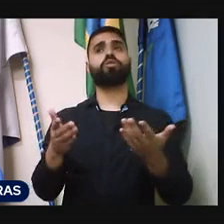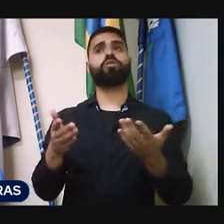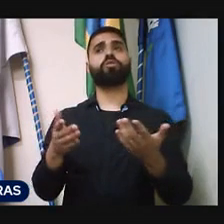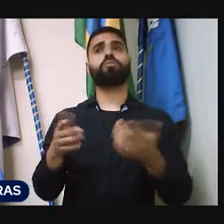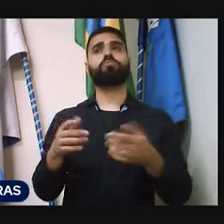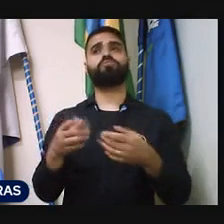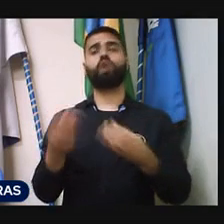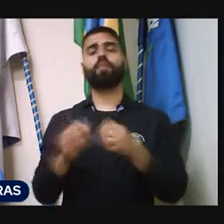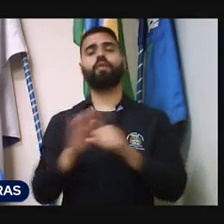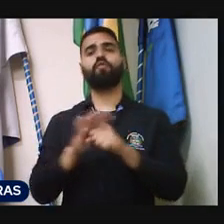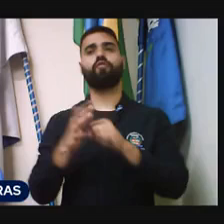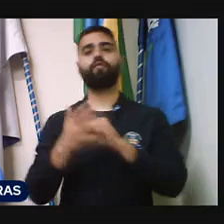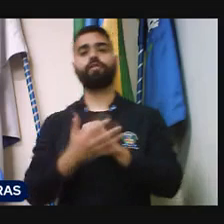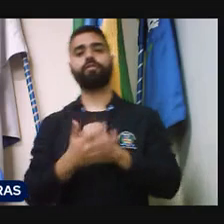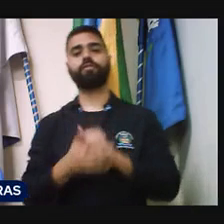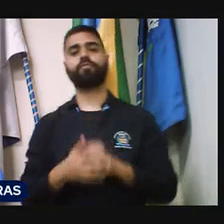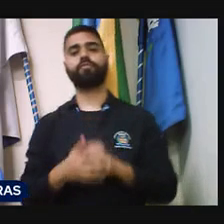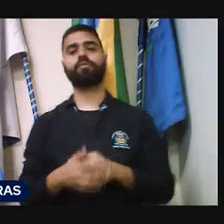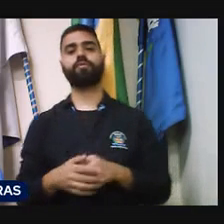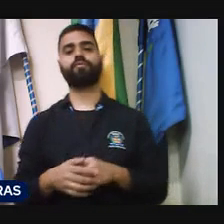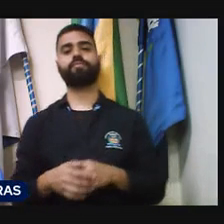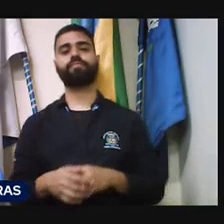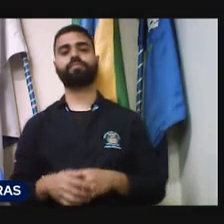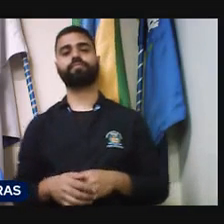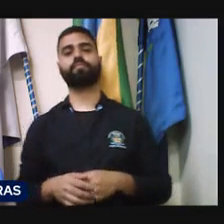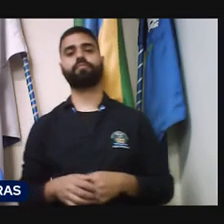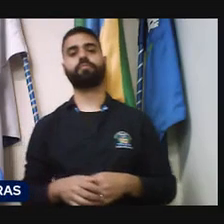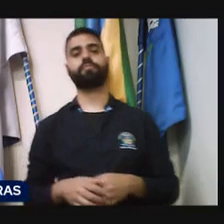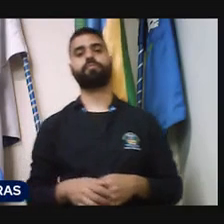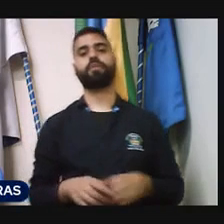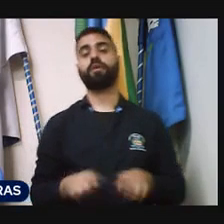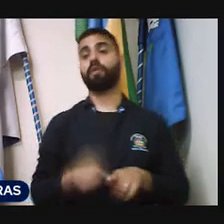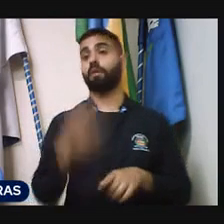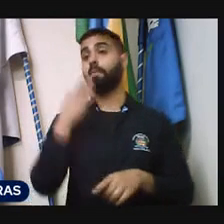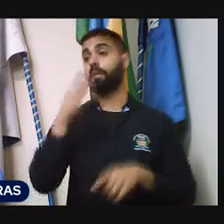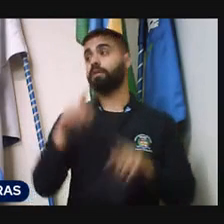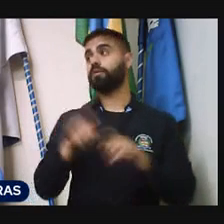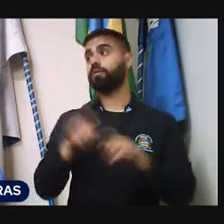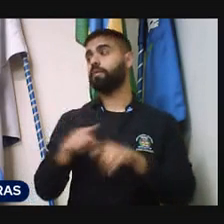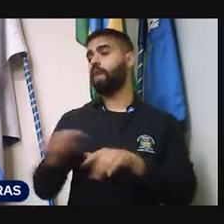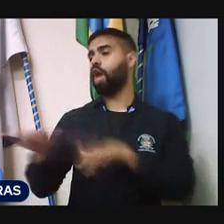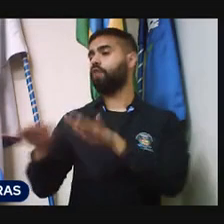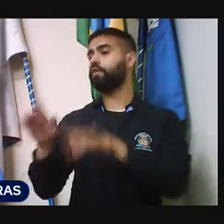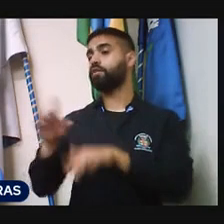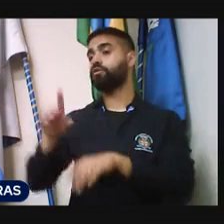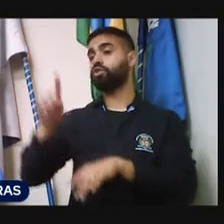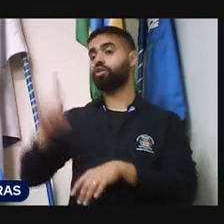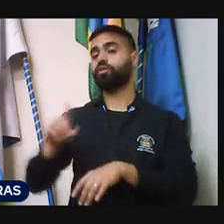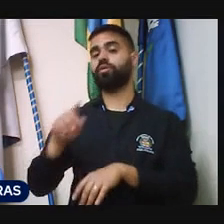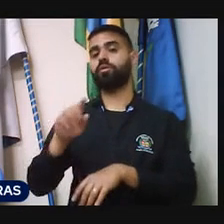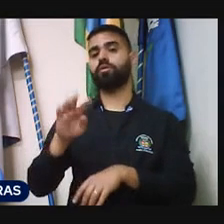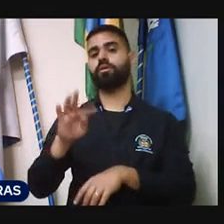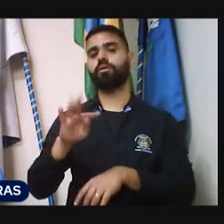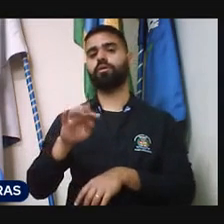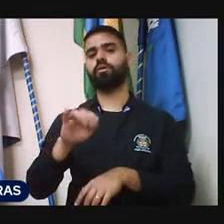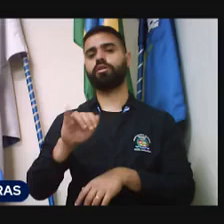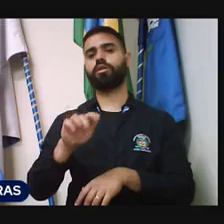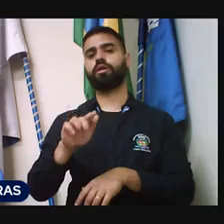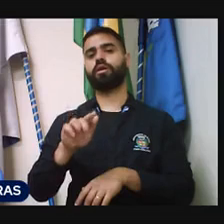será muito bom também então já peço essa peça convocação do diretor Silvio José aqui na